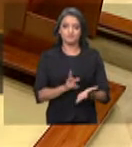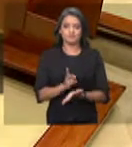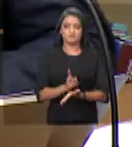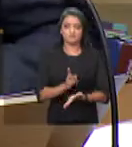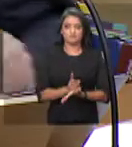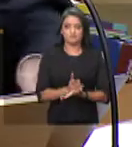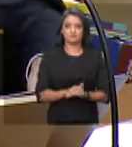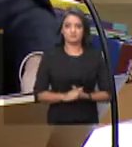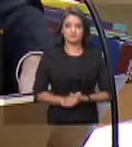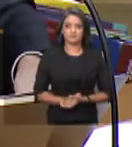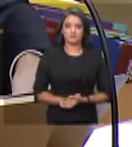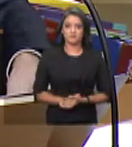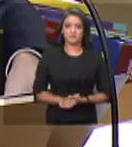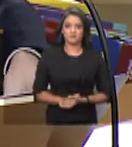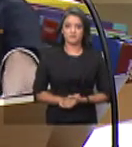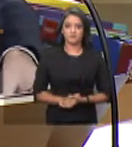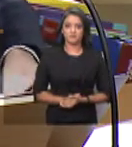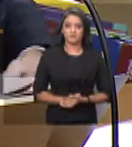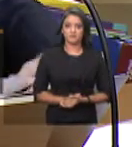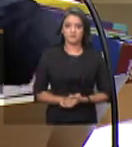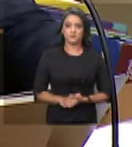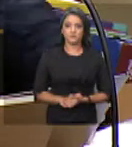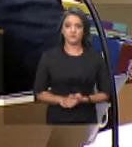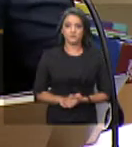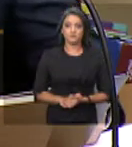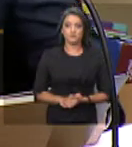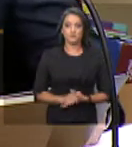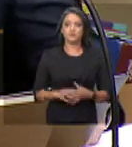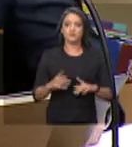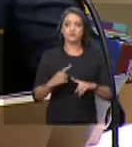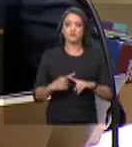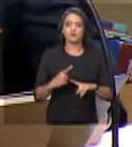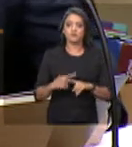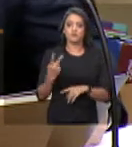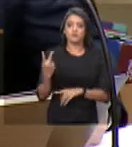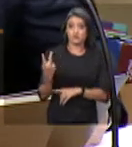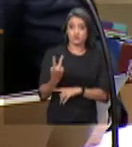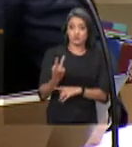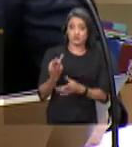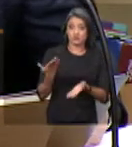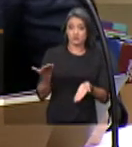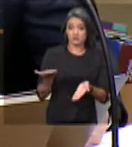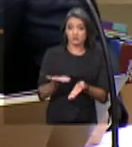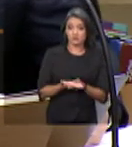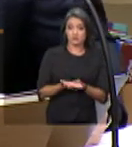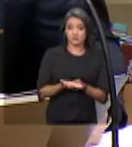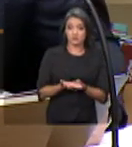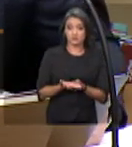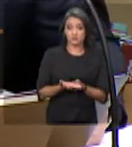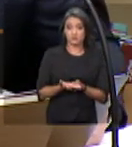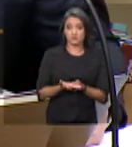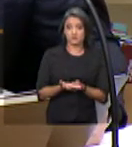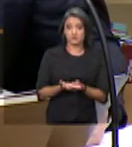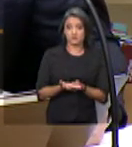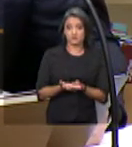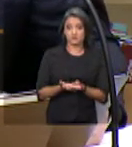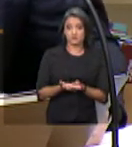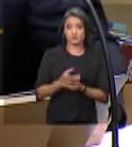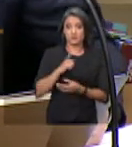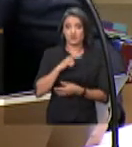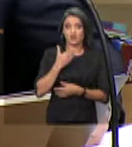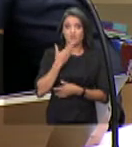porque eu digo isso porque nós temos duas atividades pro Nacional